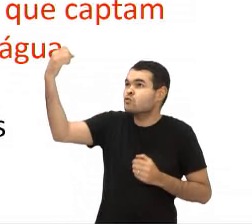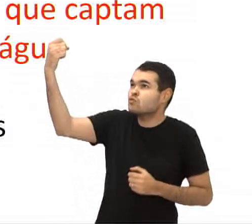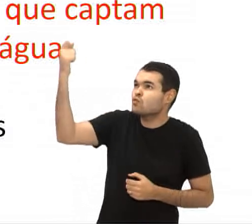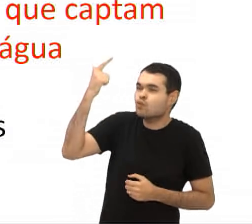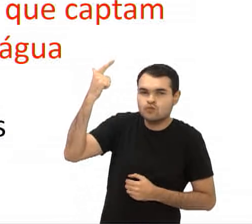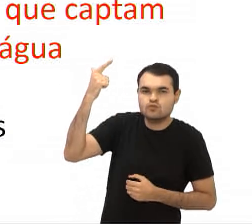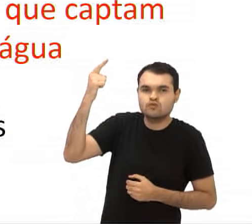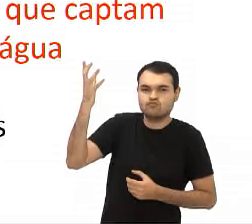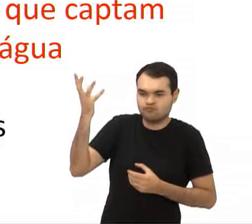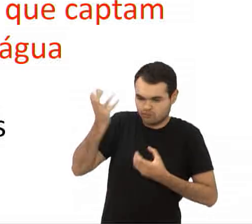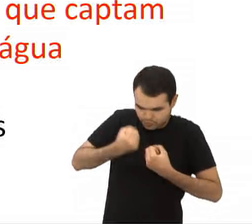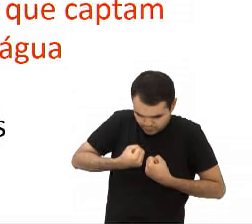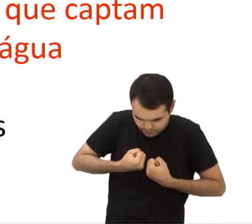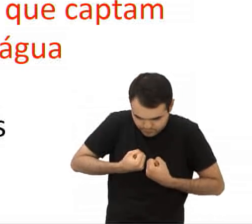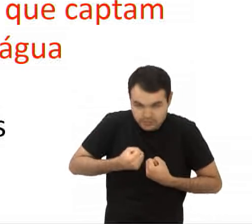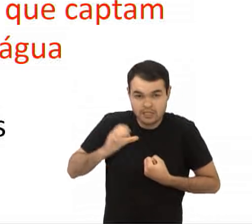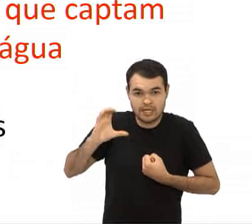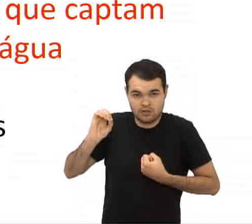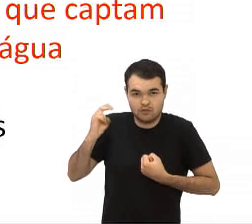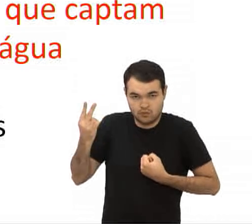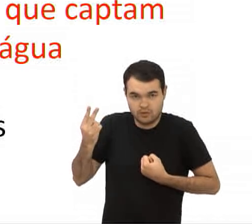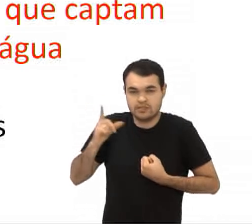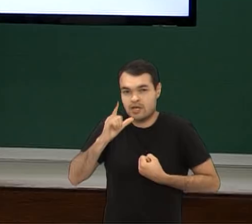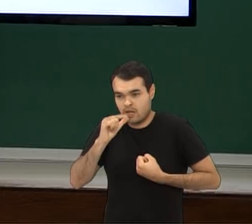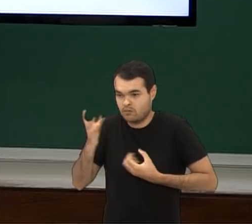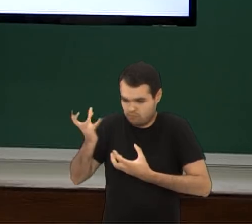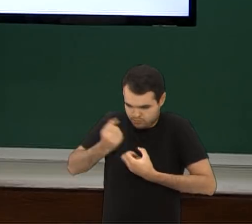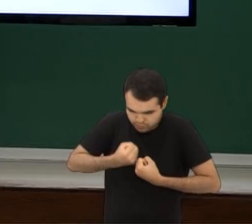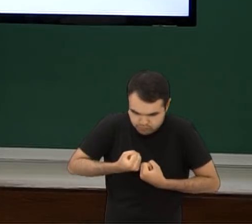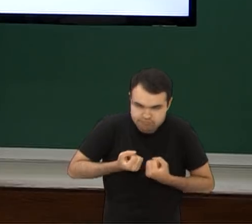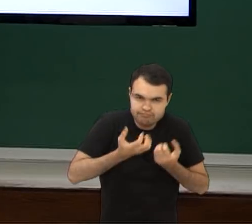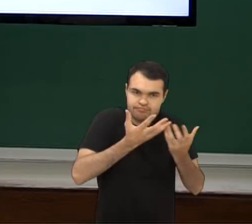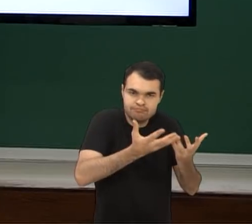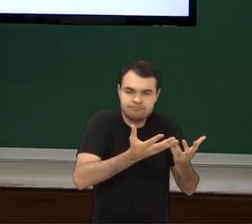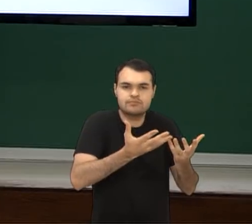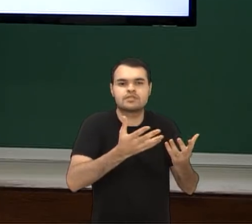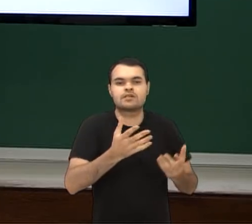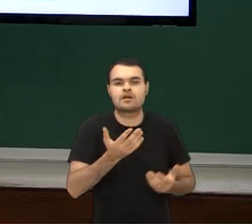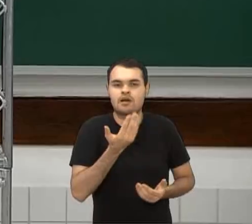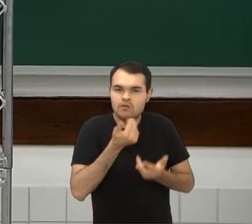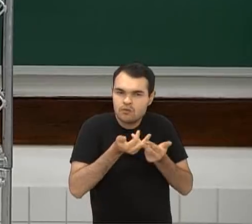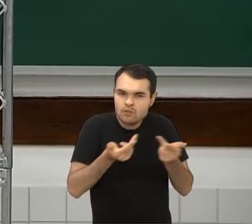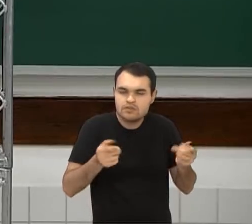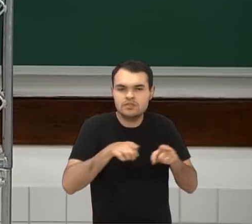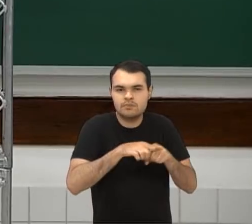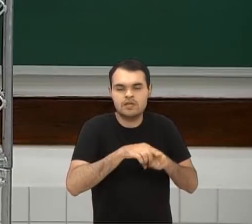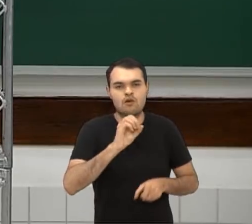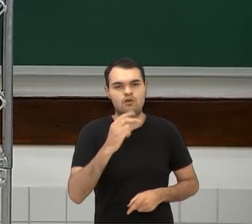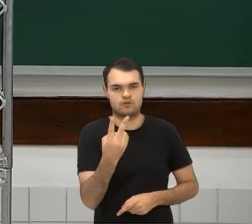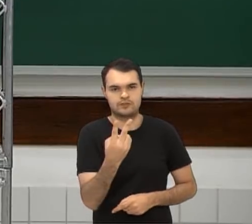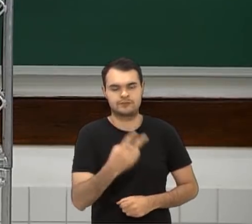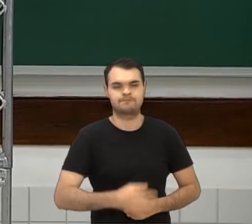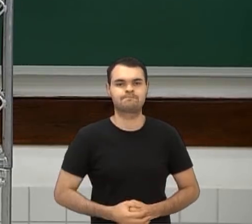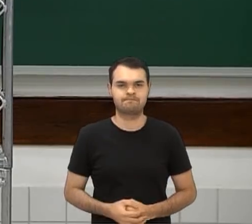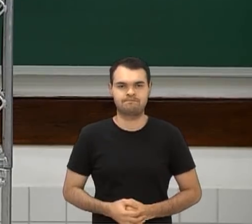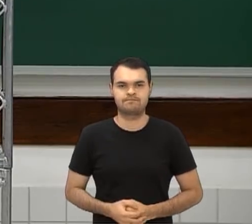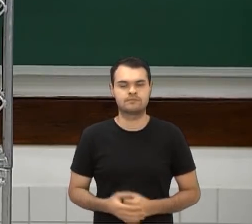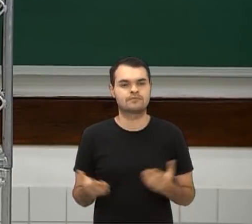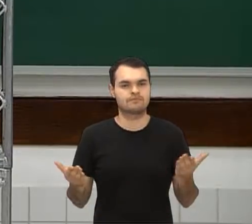gás carbônico e água em alimento e oxigênio. Muito bom, pessoal. Agora nós vamos